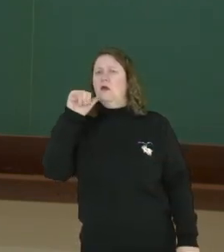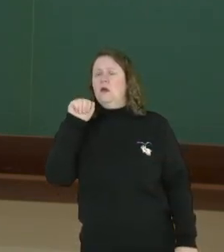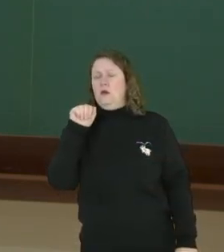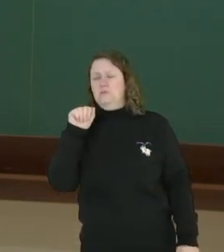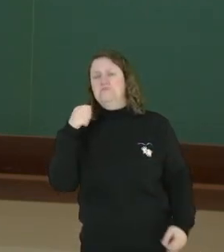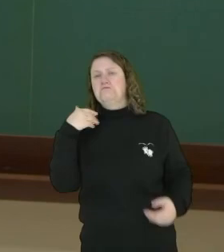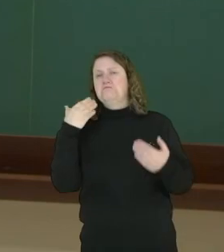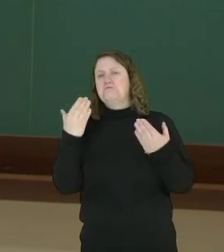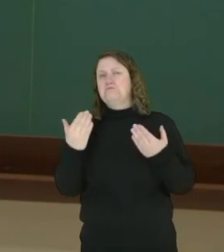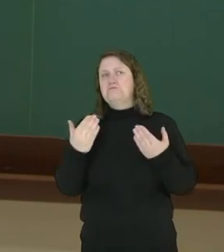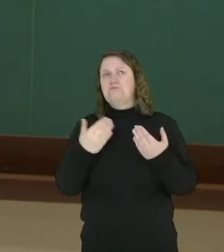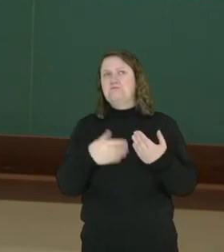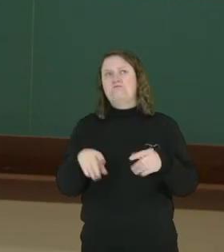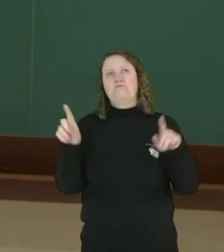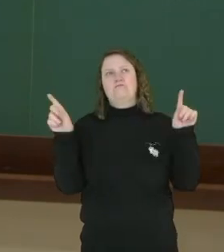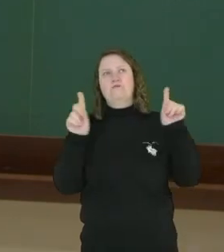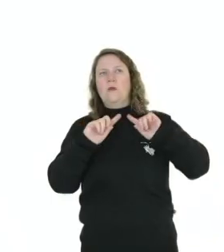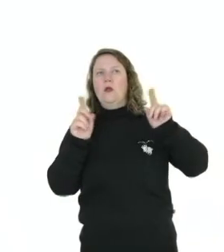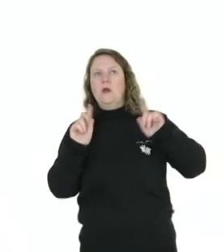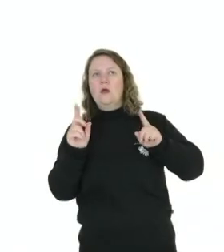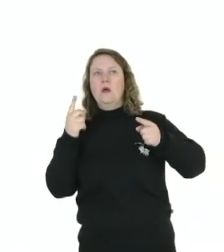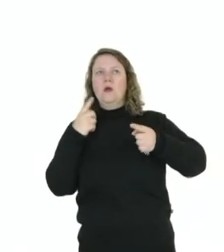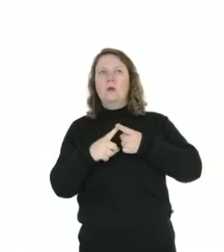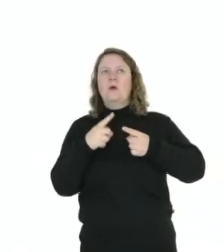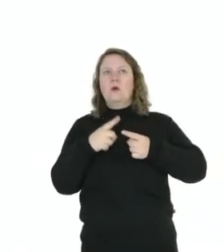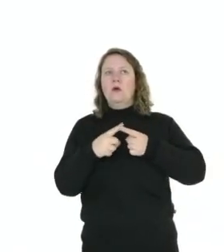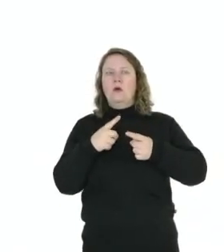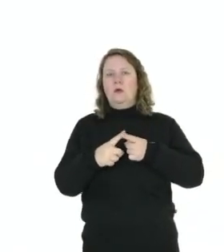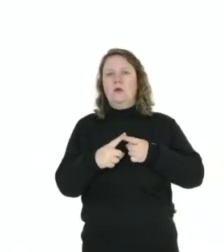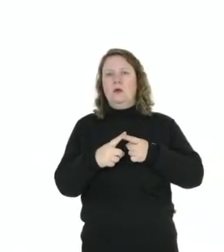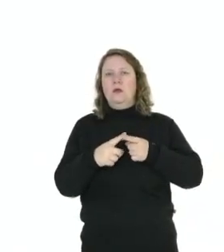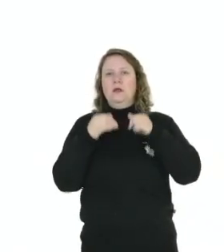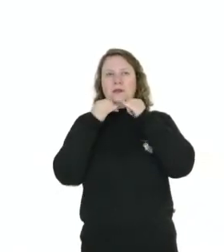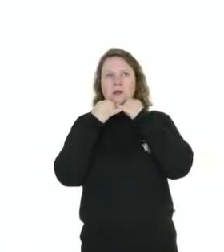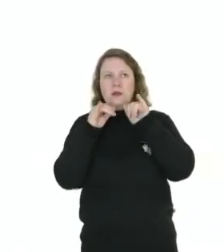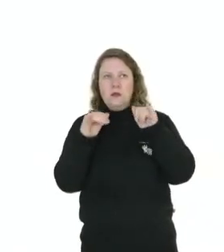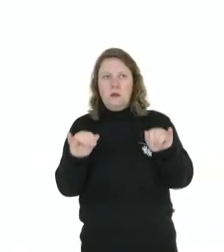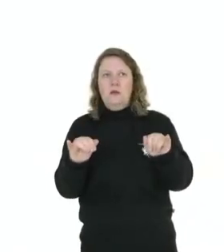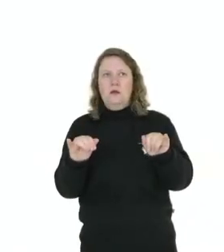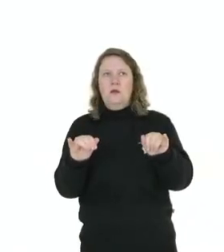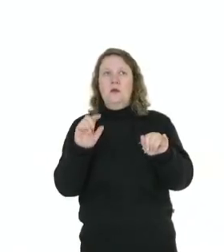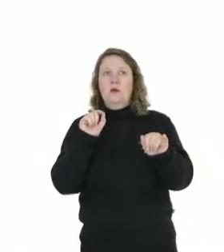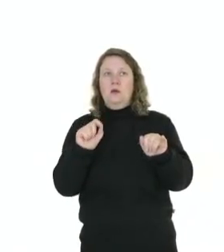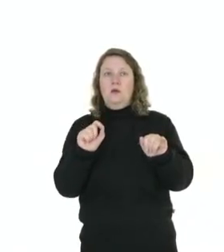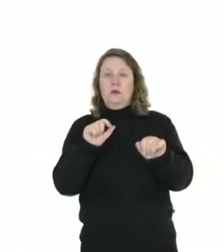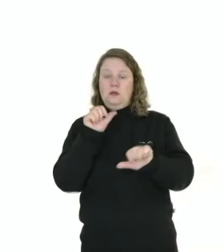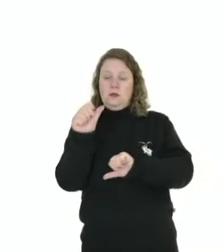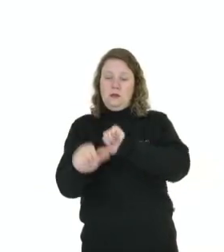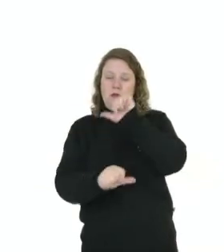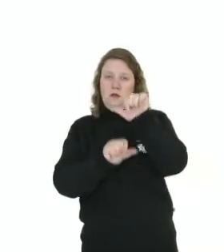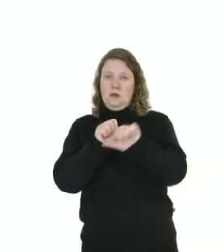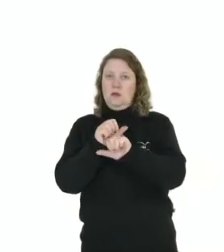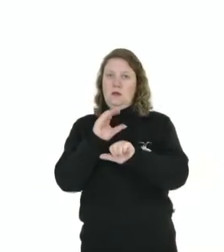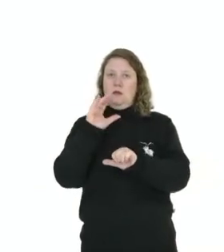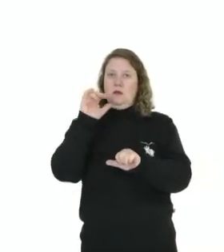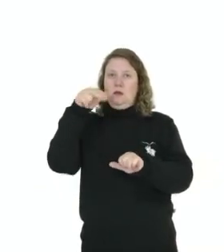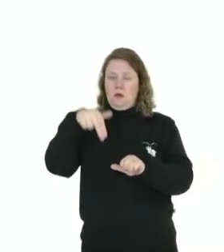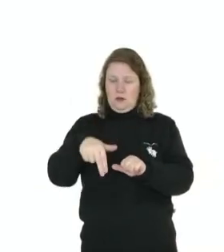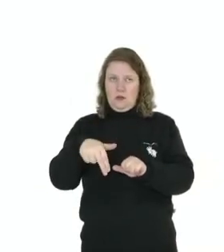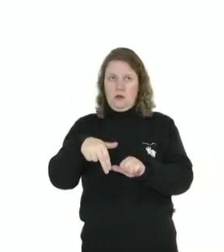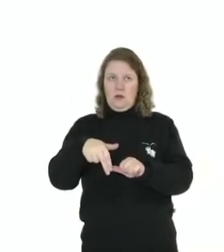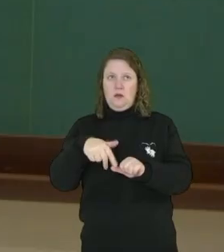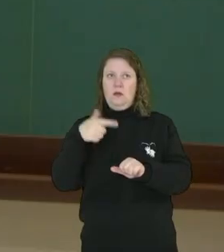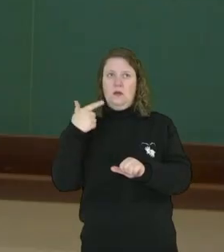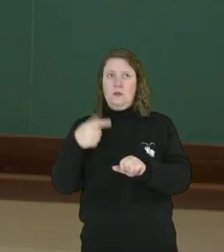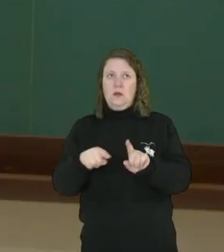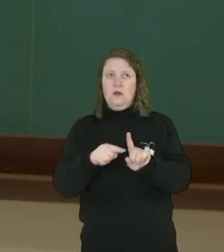Bem, não. Porque parte da energia gravitacional dos Teletubbies se transforma em energia cinética e a outra parte em térmica e sonora. Ou